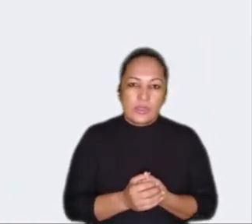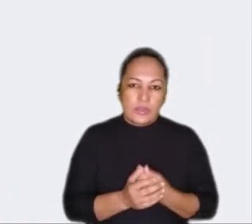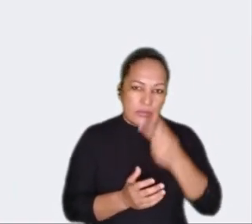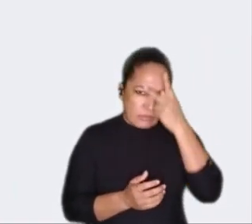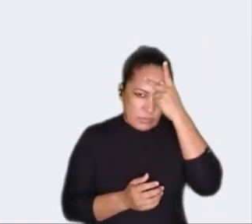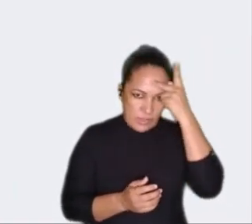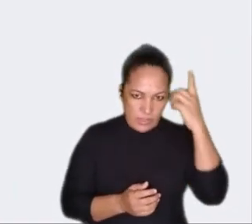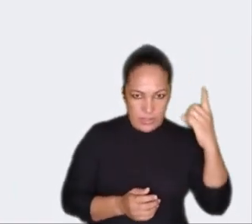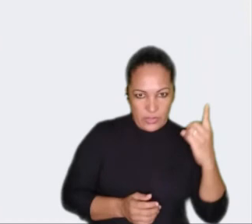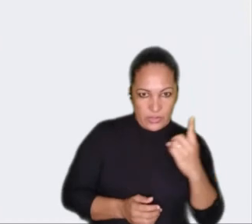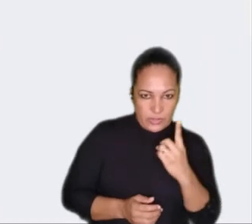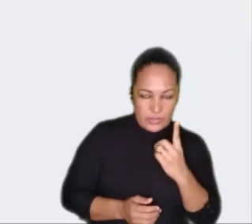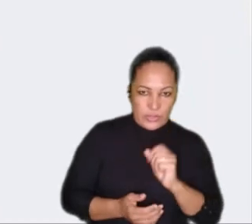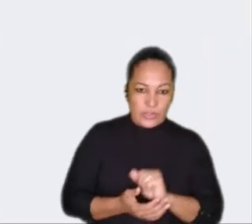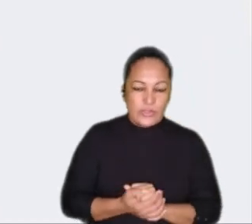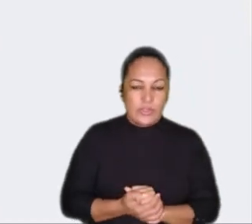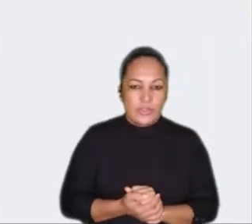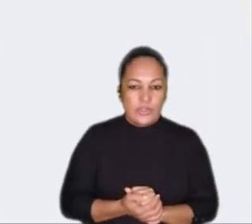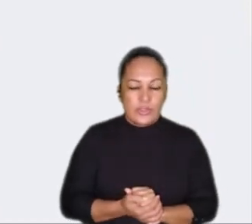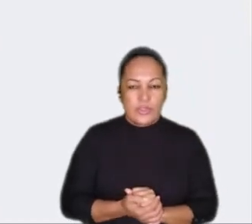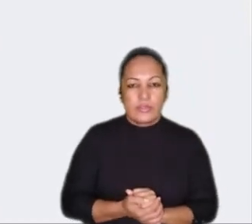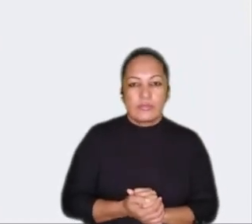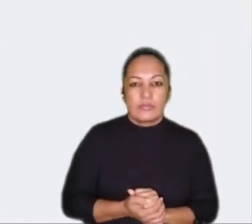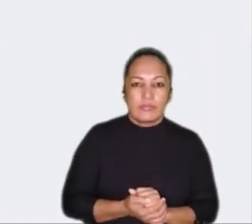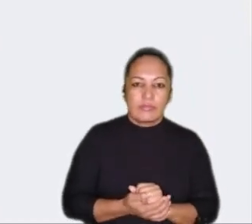tá? Create